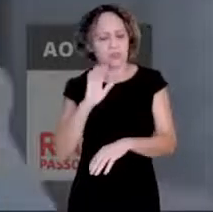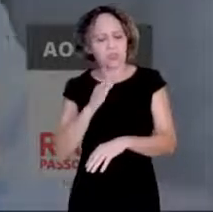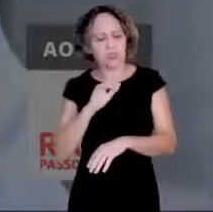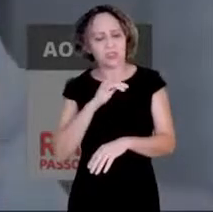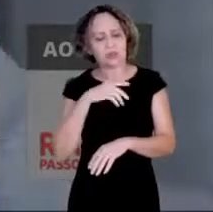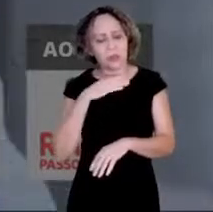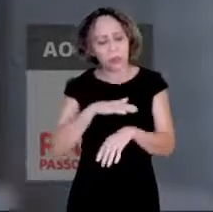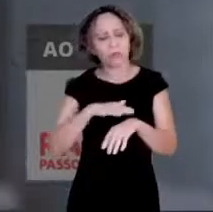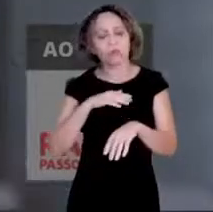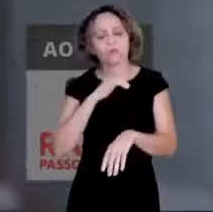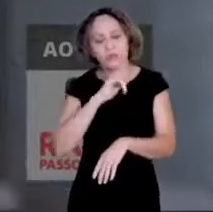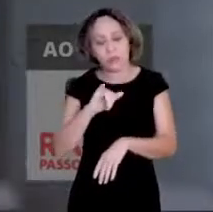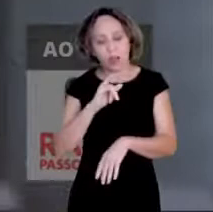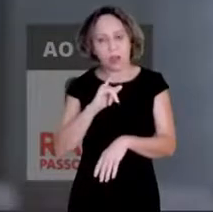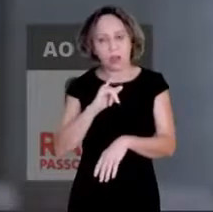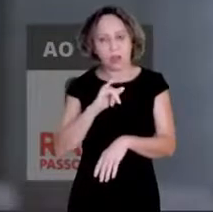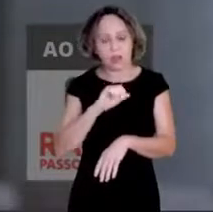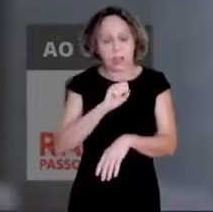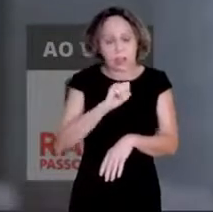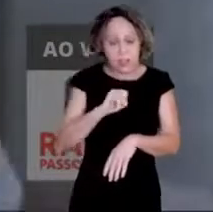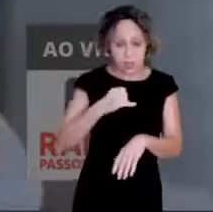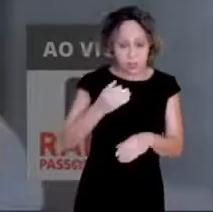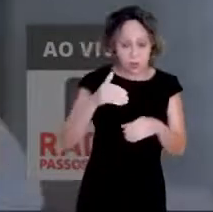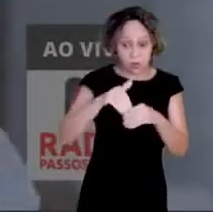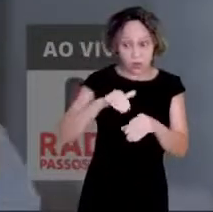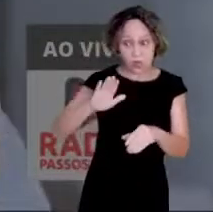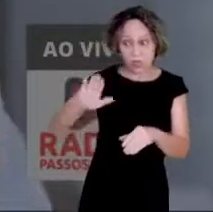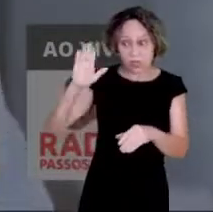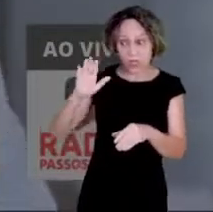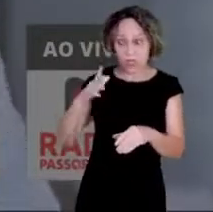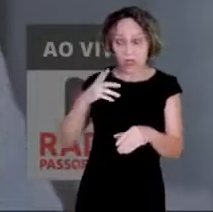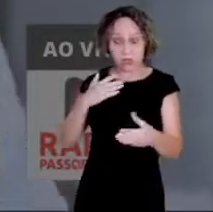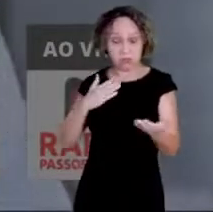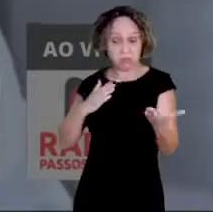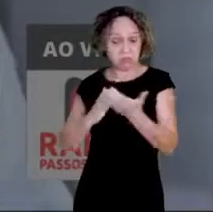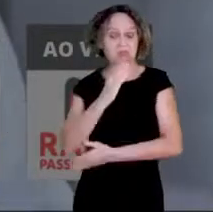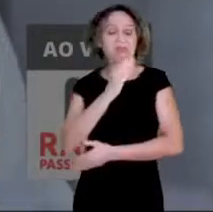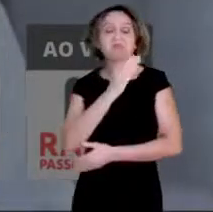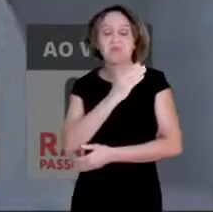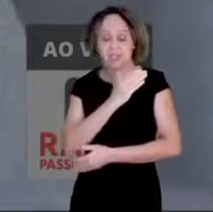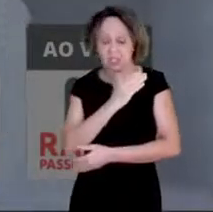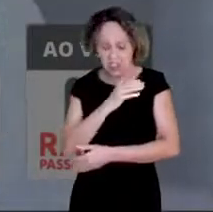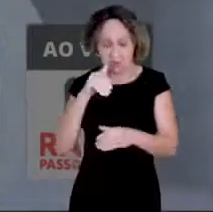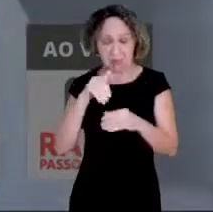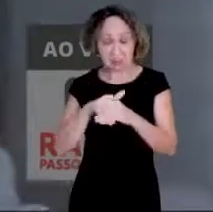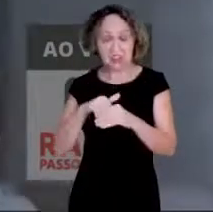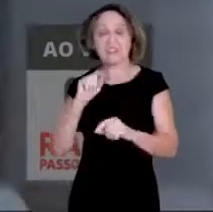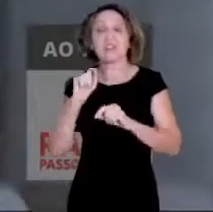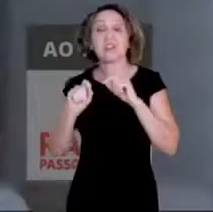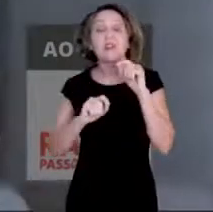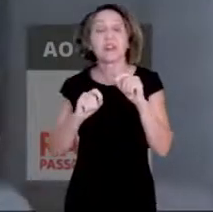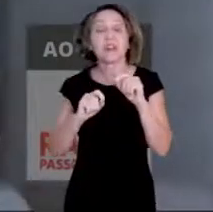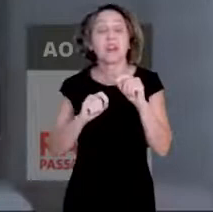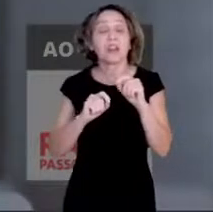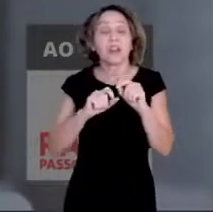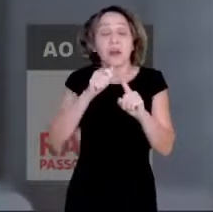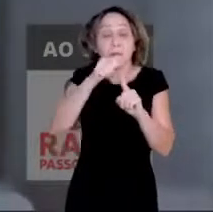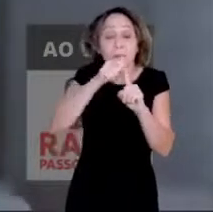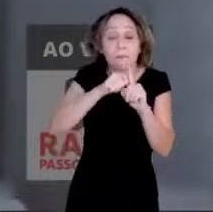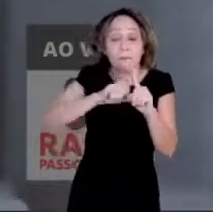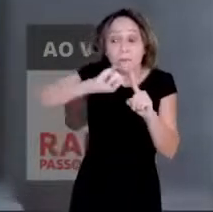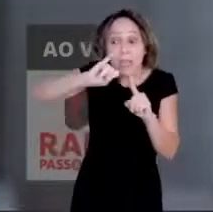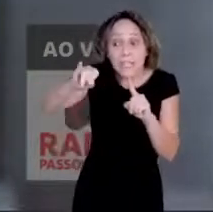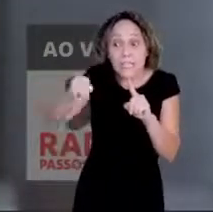fácil viabilizar recursos. Da mesma forma, nós vamos fazer com os prefeitos. Foi assim que nós construímos o PAC.